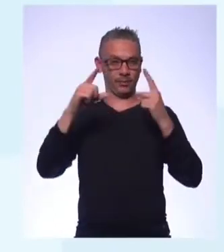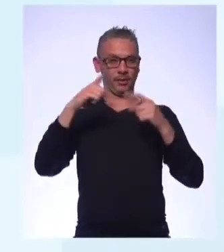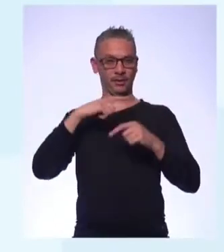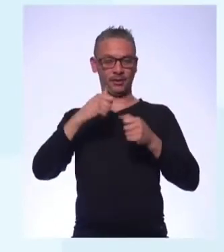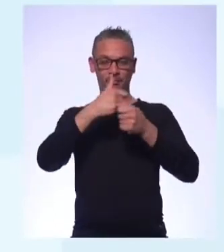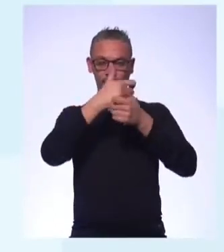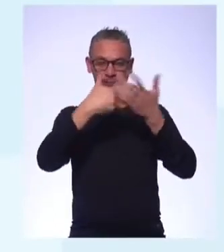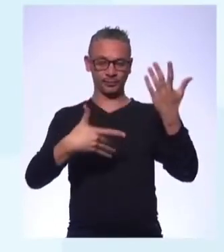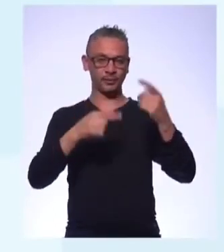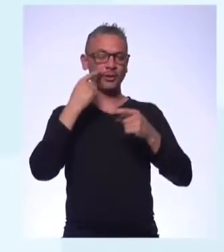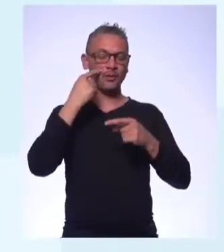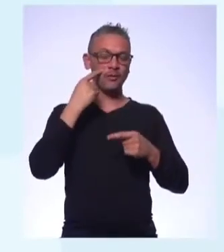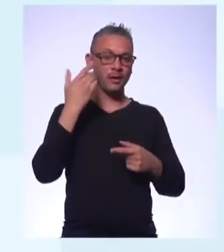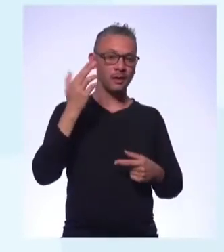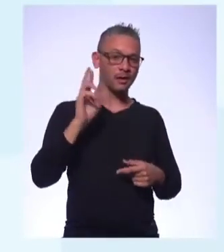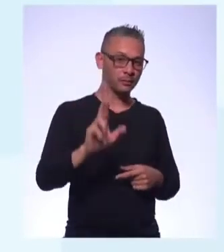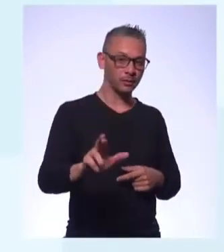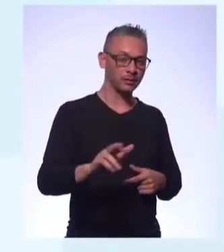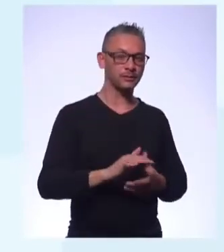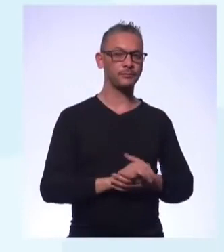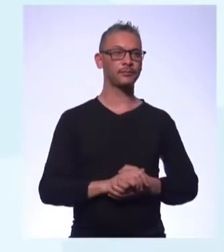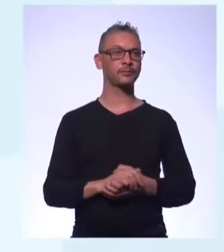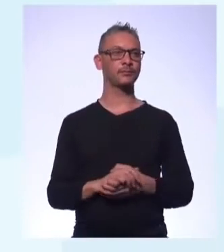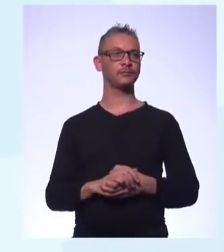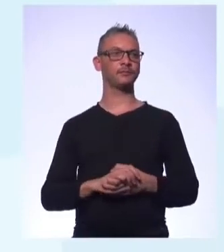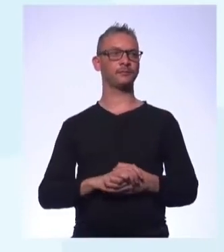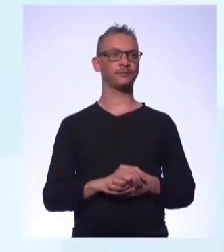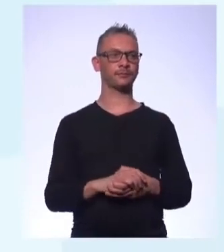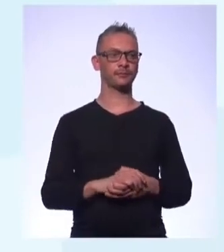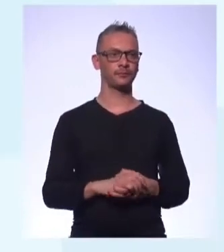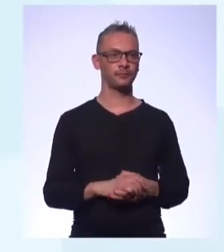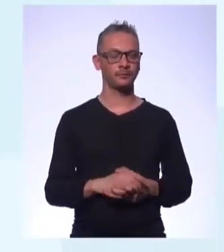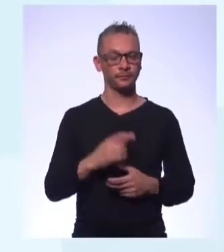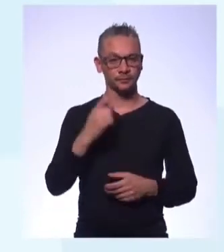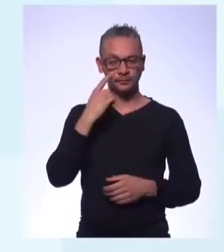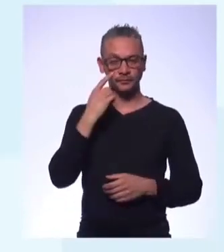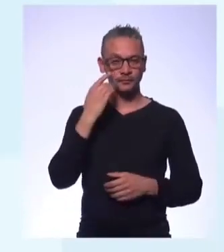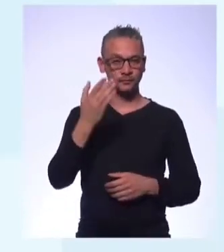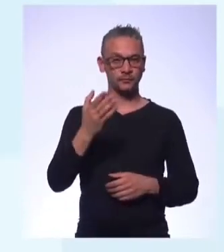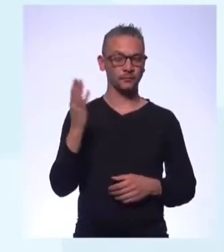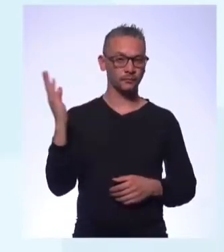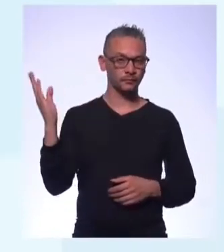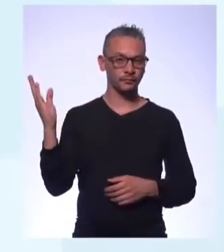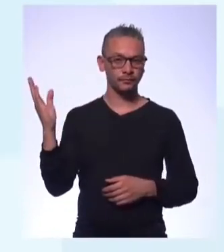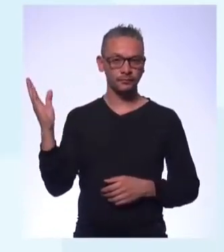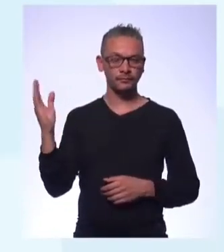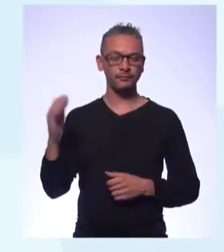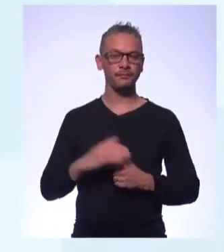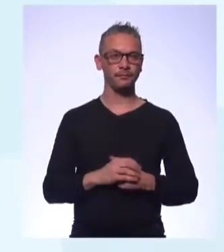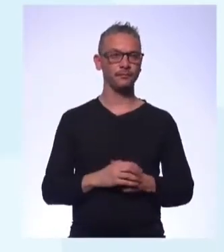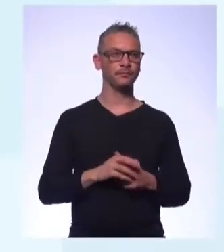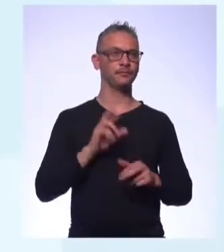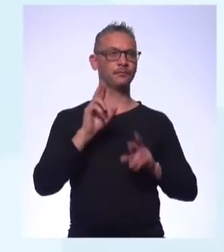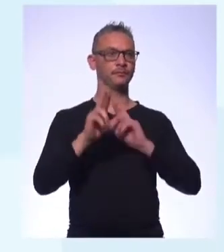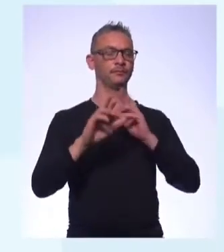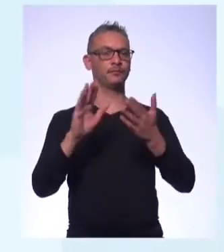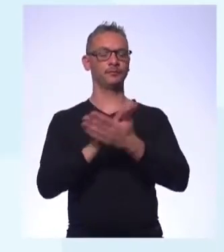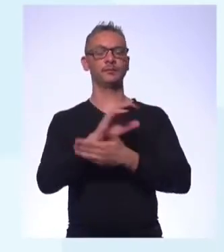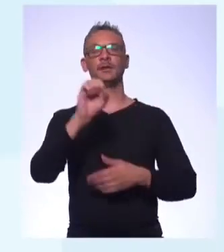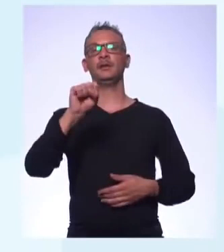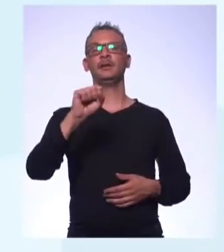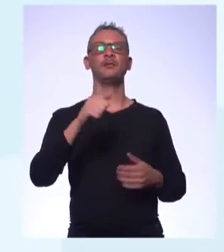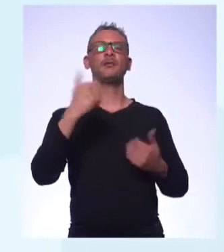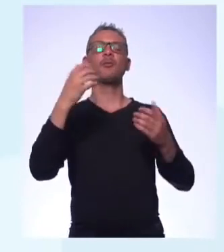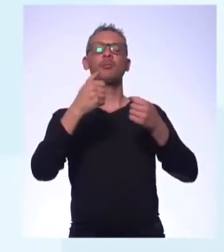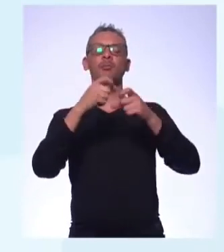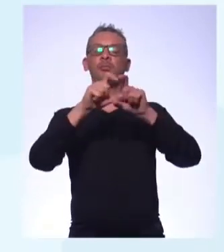aberto ainda, Mauro? Sim, claro, sempre. Sempre então, não, né? Mas está aberto agora. Então, bora lá, galera. Ai, vários colocando sim, mas eu quero sim, música. Qual música?